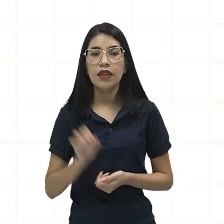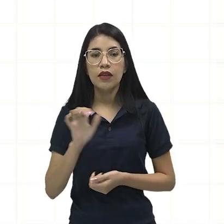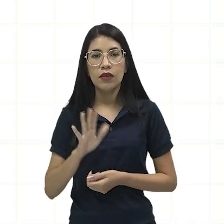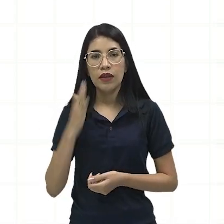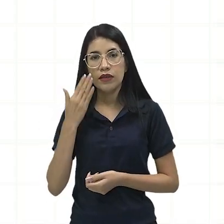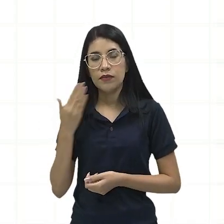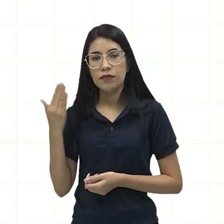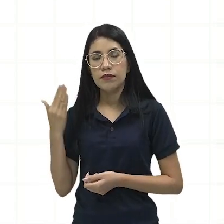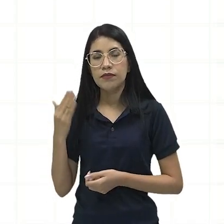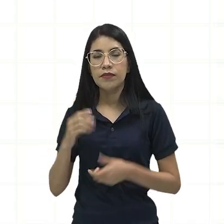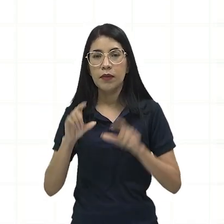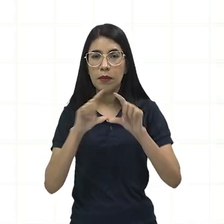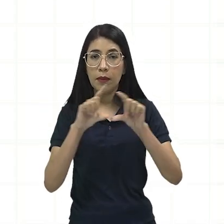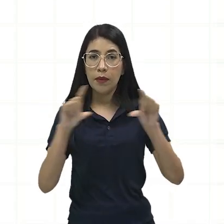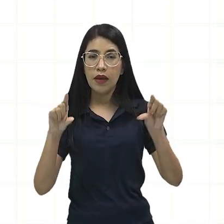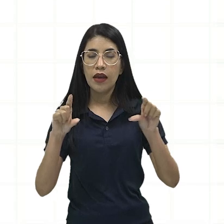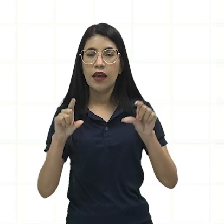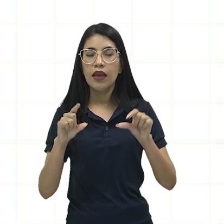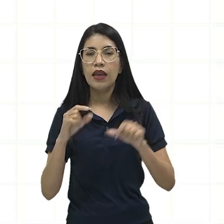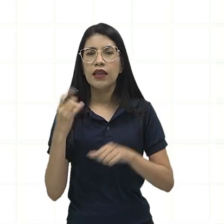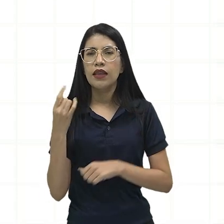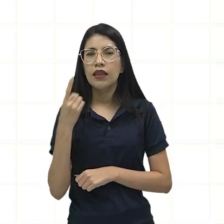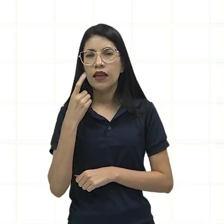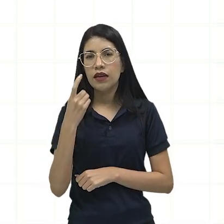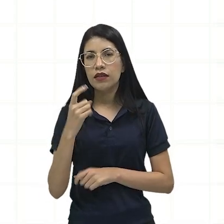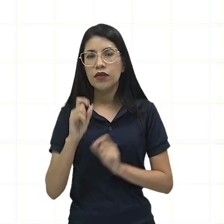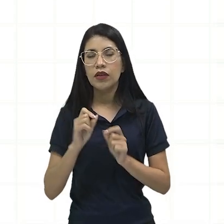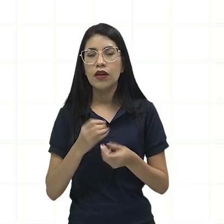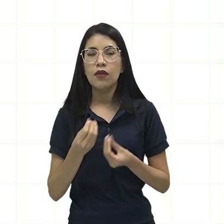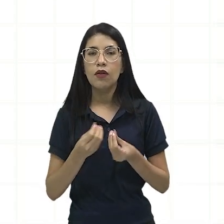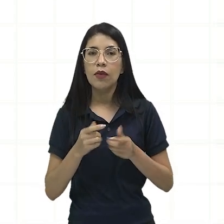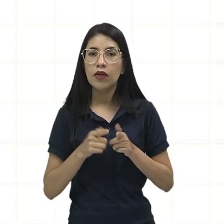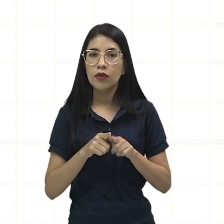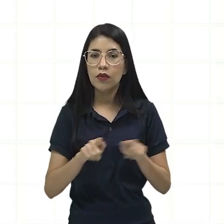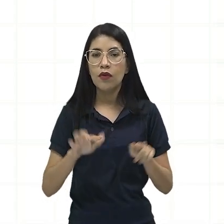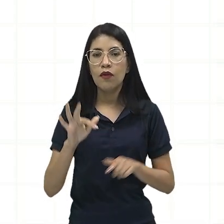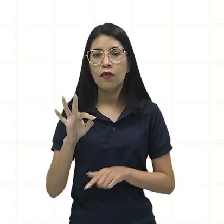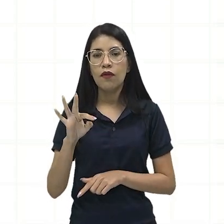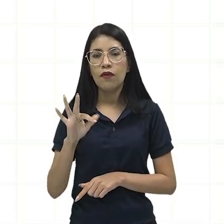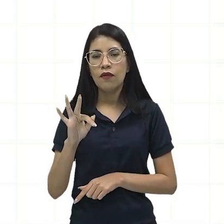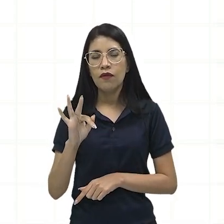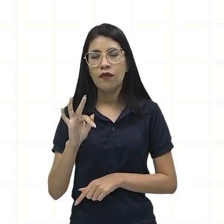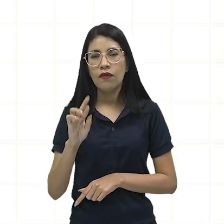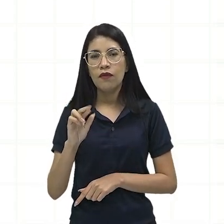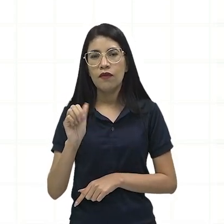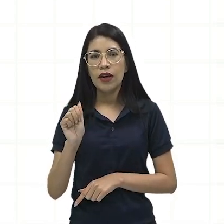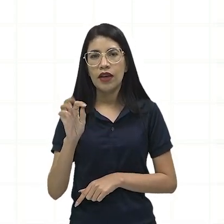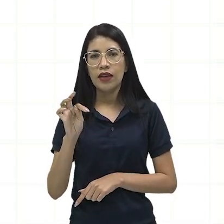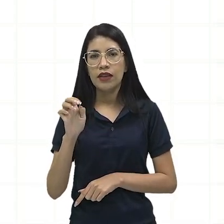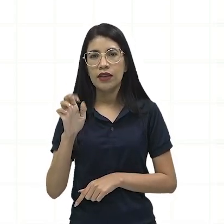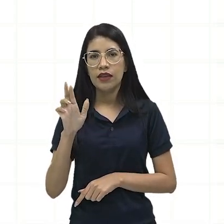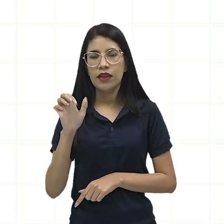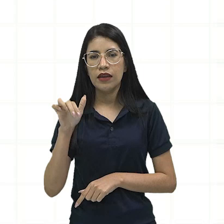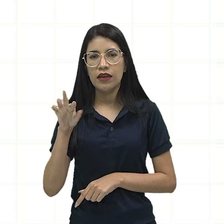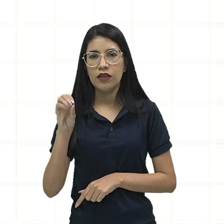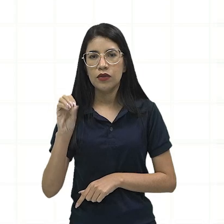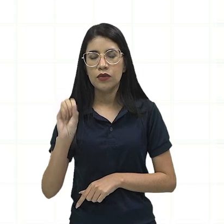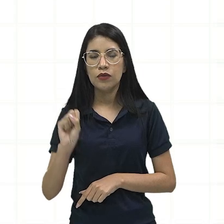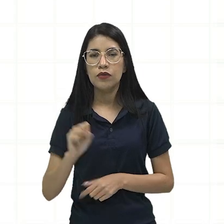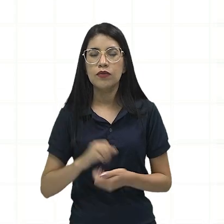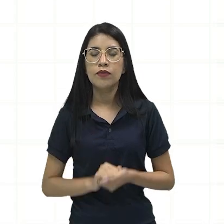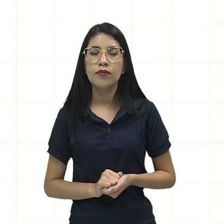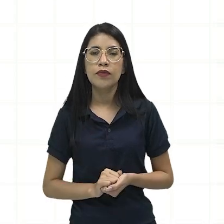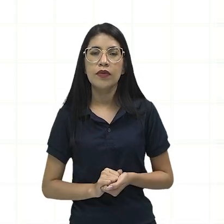nós temos uma situação bem interessante, que é a formação dos gêmeos fraternos. O que é essa formação?